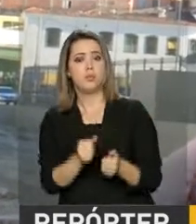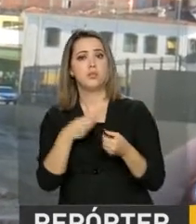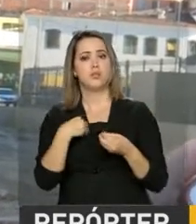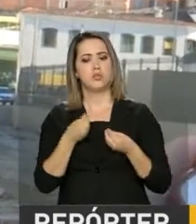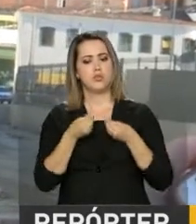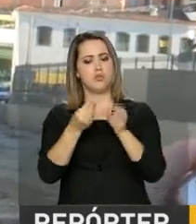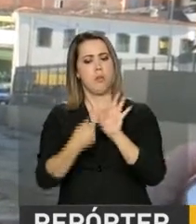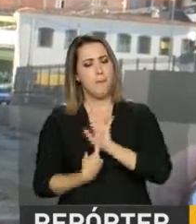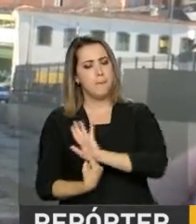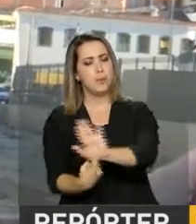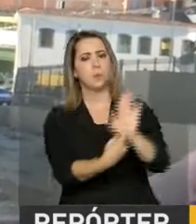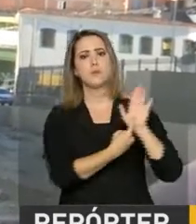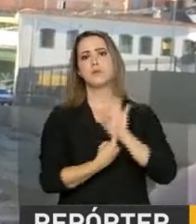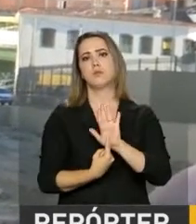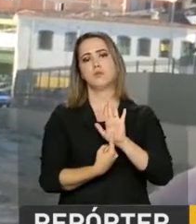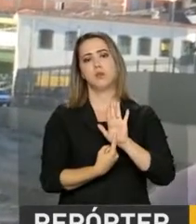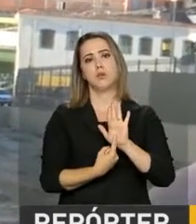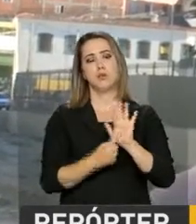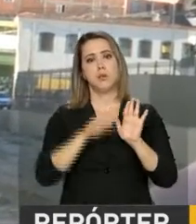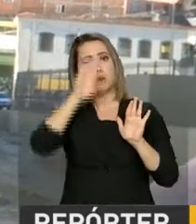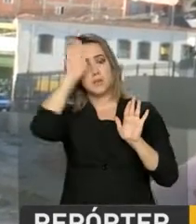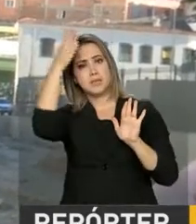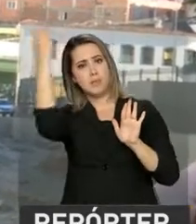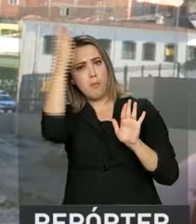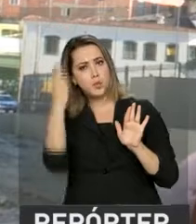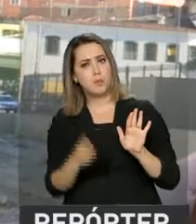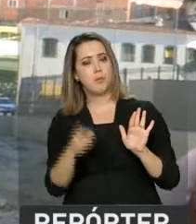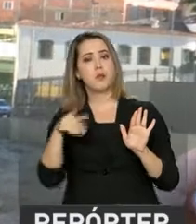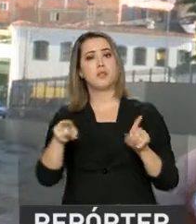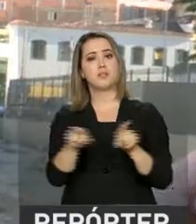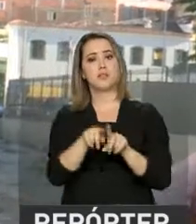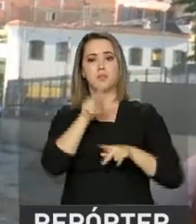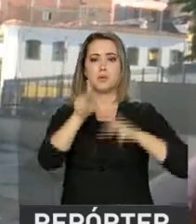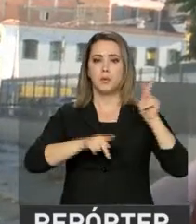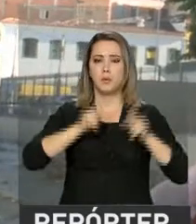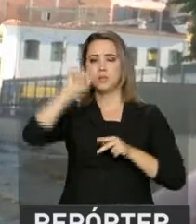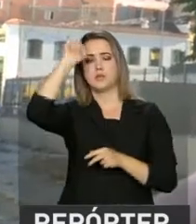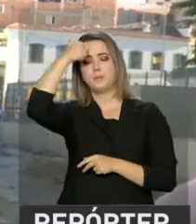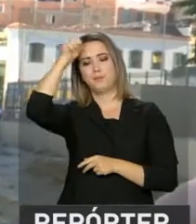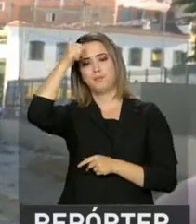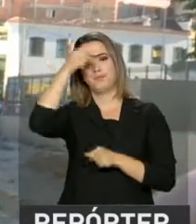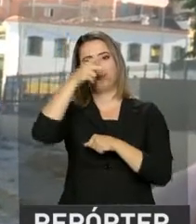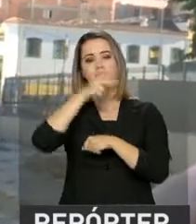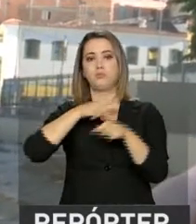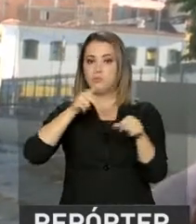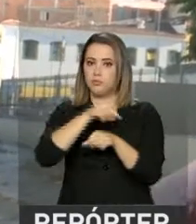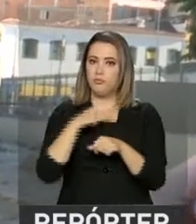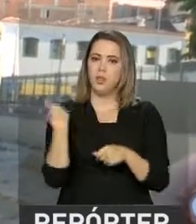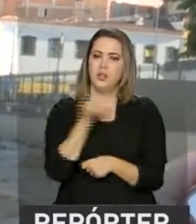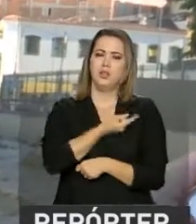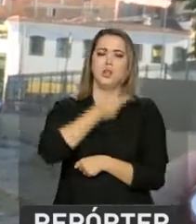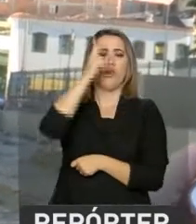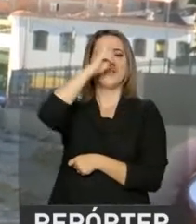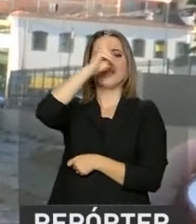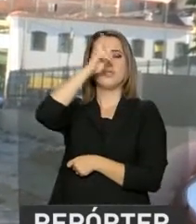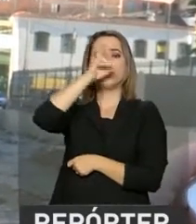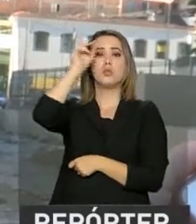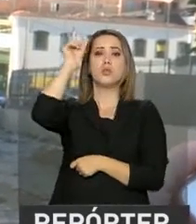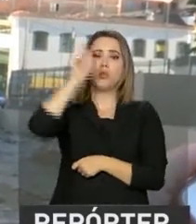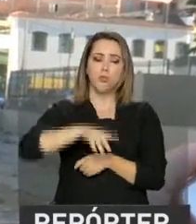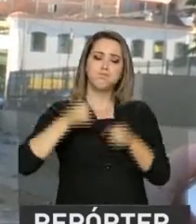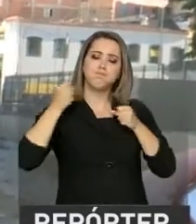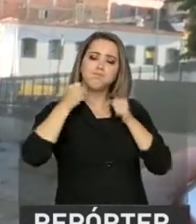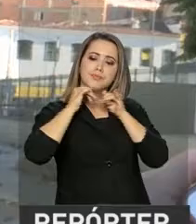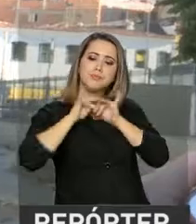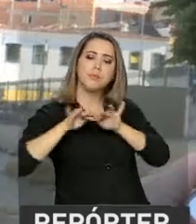visibilidade prince para o país e para a população negra brasileira né a nossa história está sendo contada